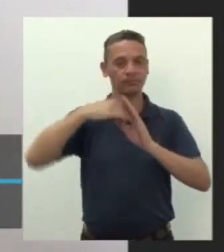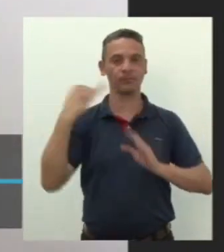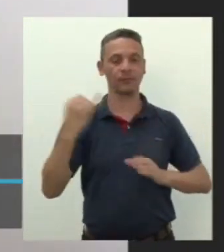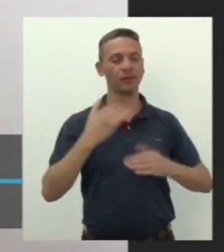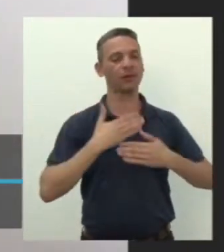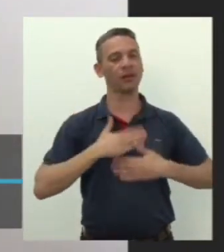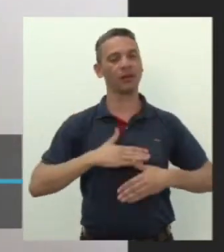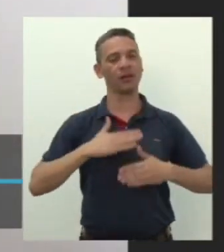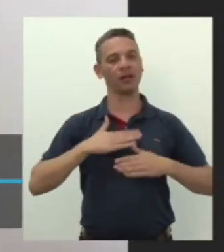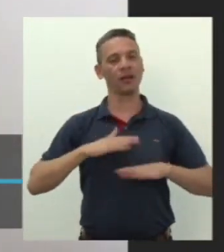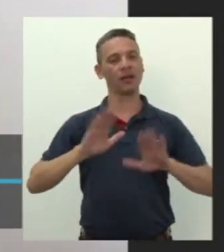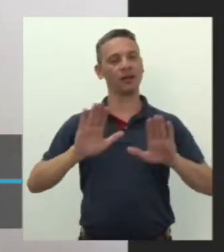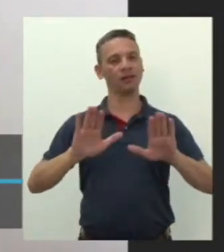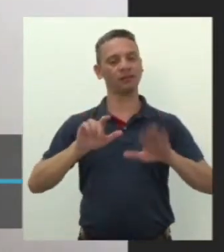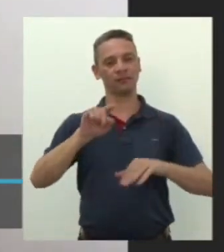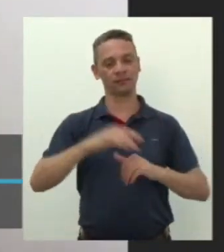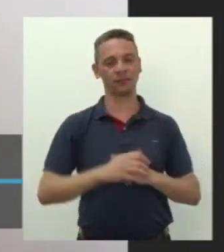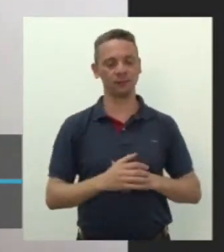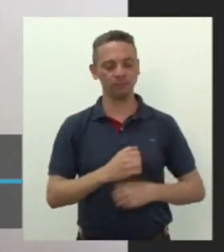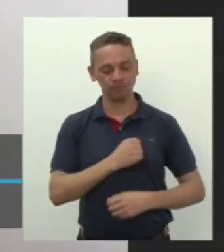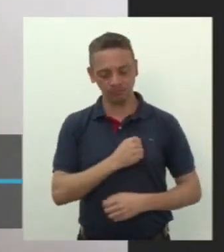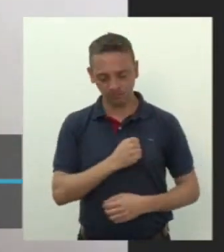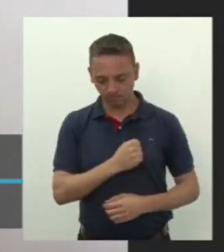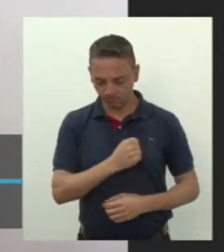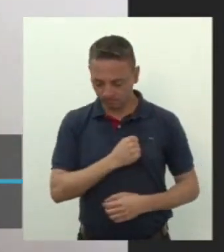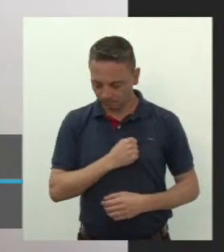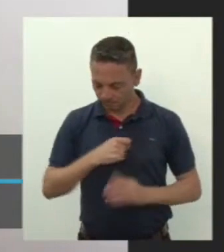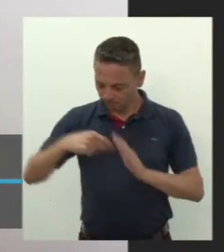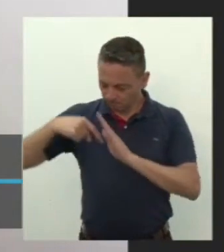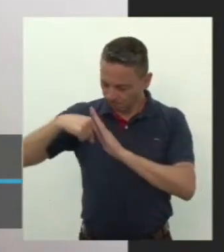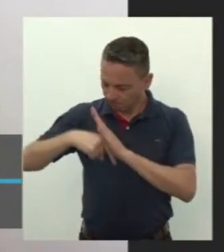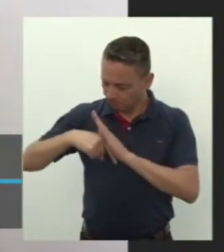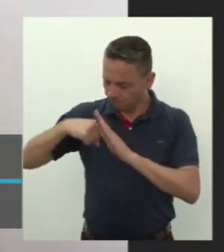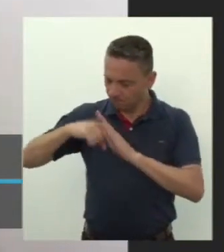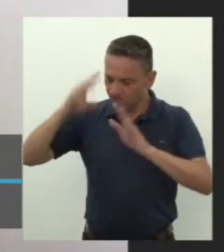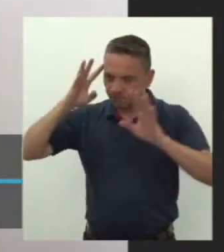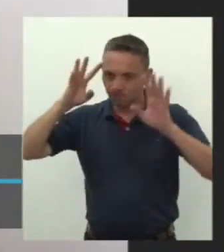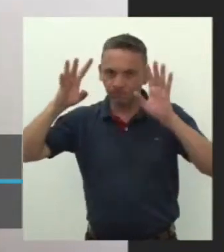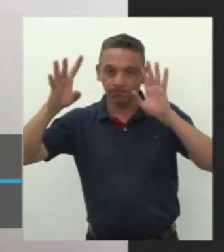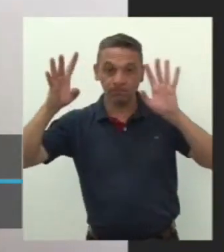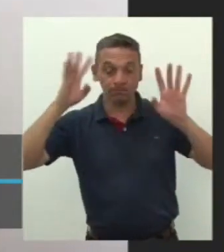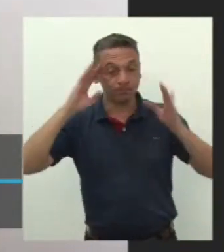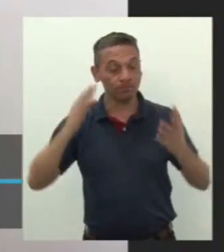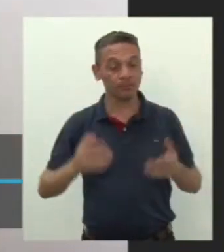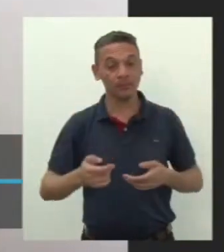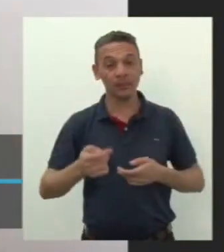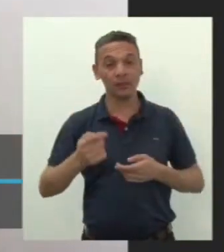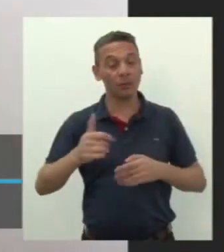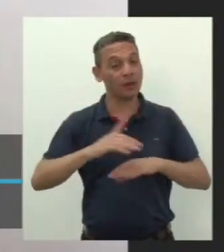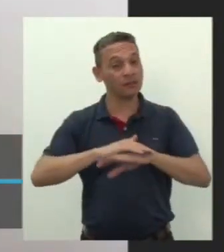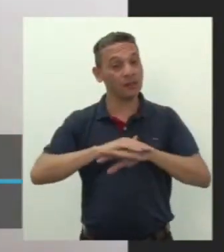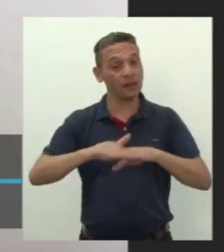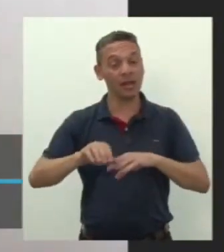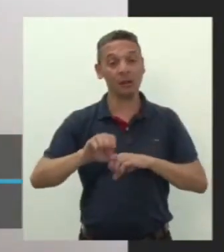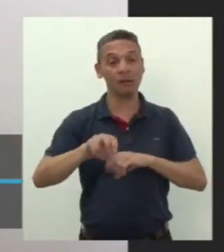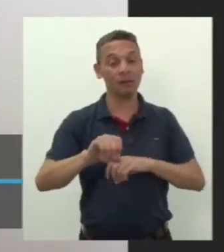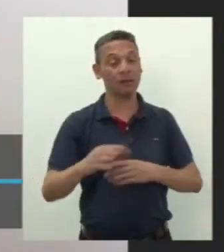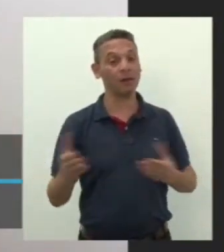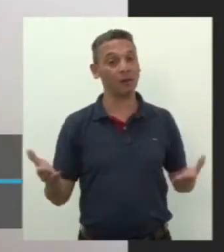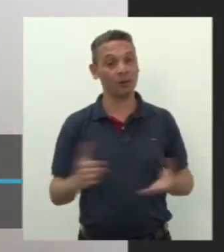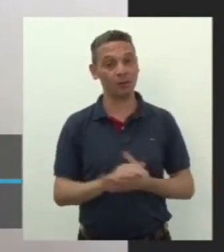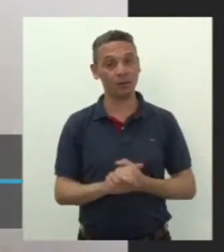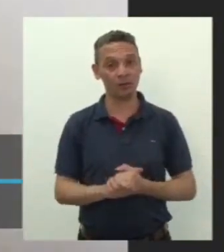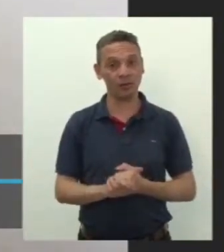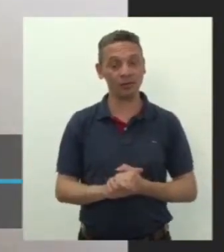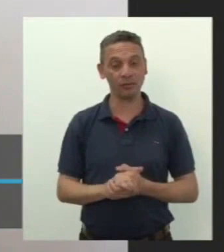calmamente, né, com o coração. E estamos quase no final do nosso ATPC de hoje. Não vai